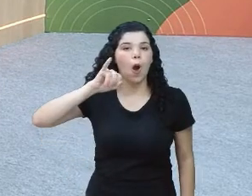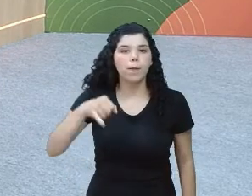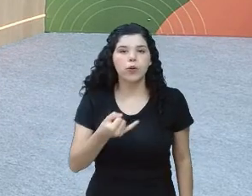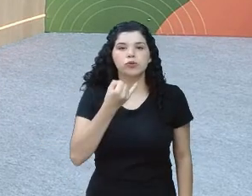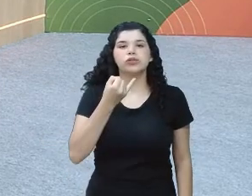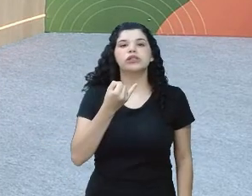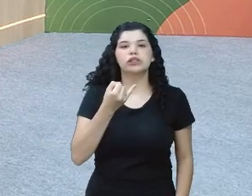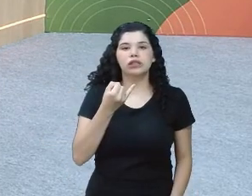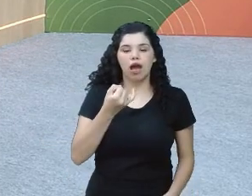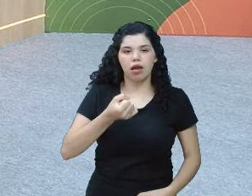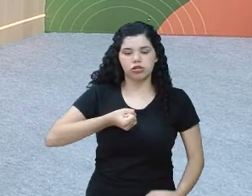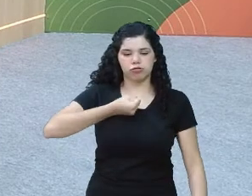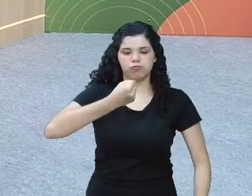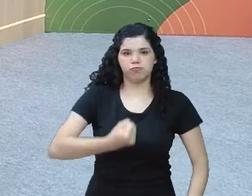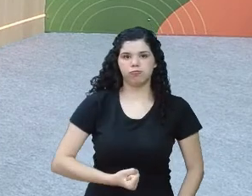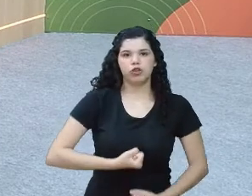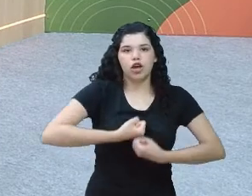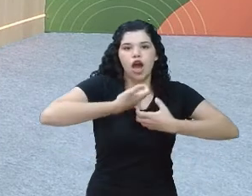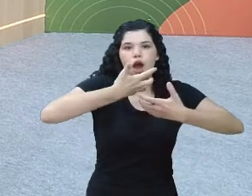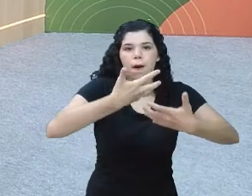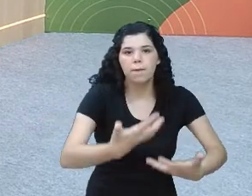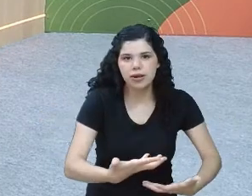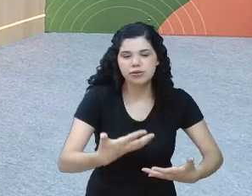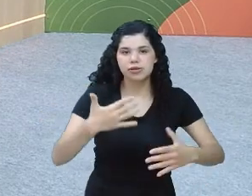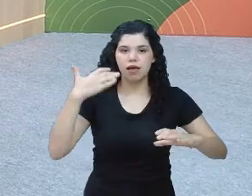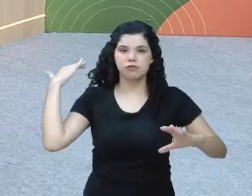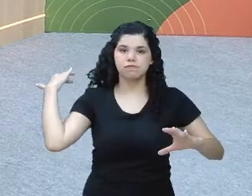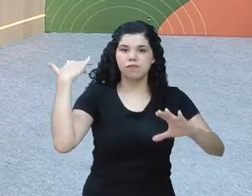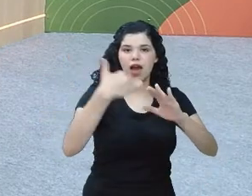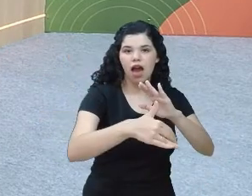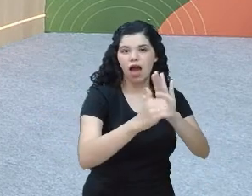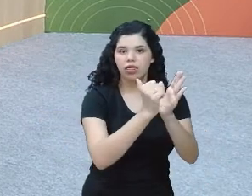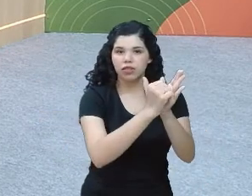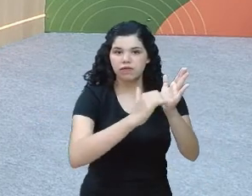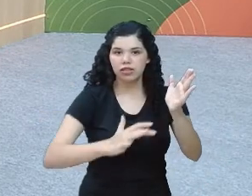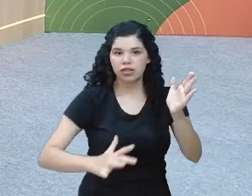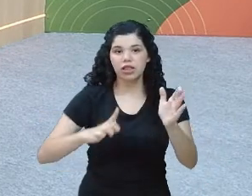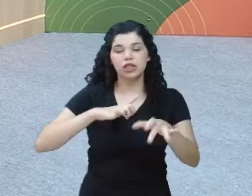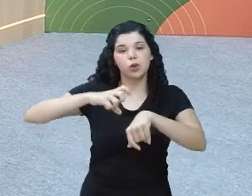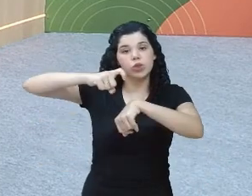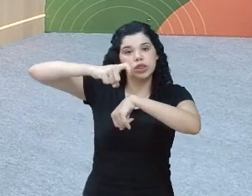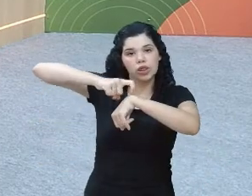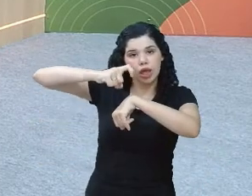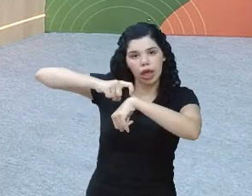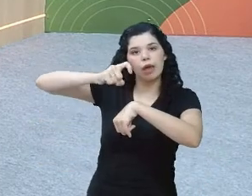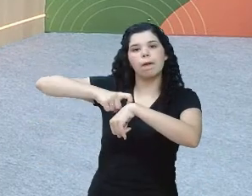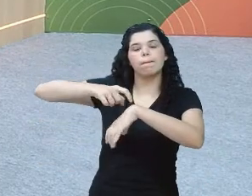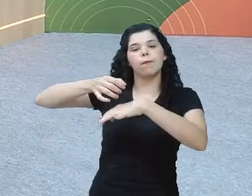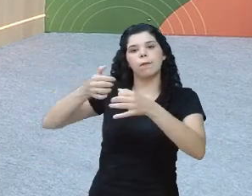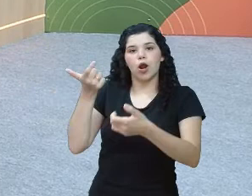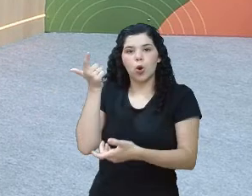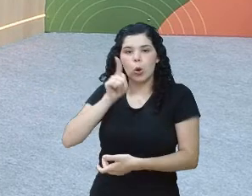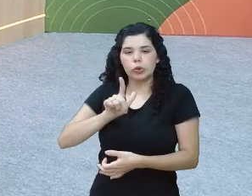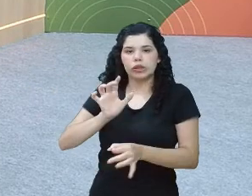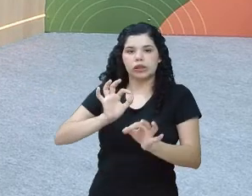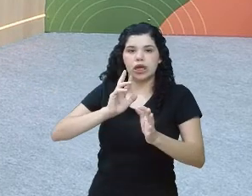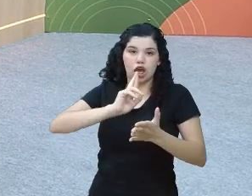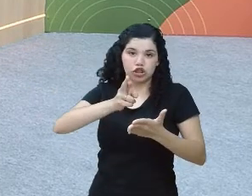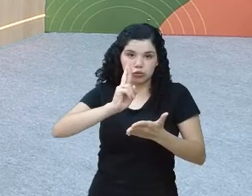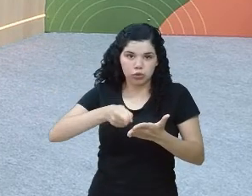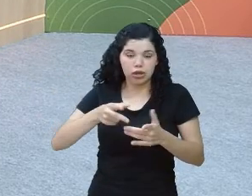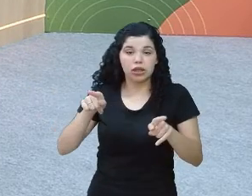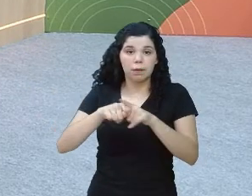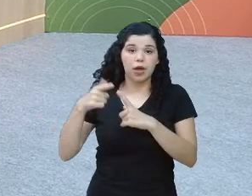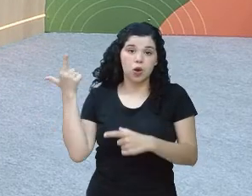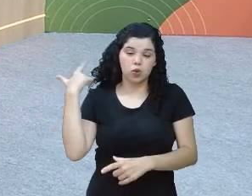falar, de se colocar, de enviar as atividades. Então ele tinha um tempo em casa para fazer, ele conseguia enviar